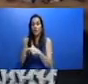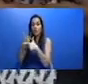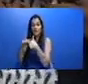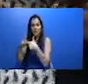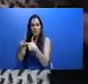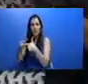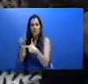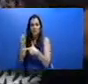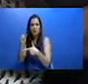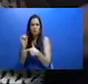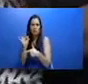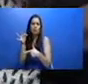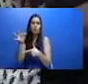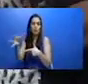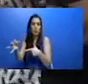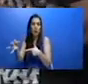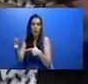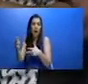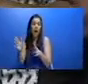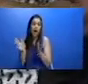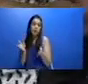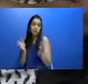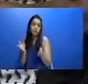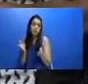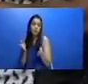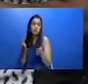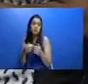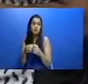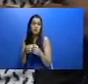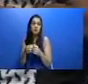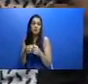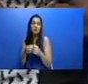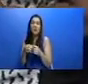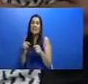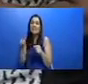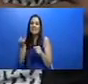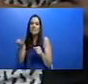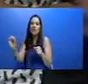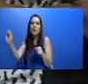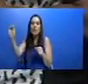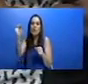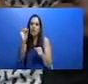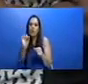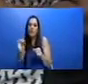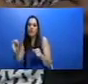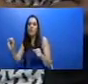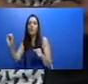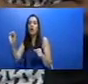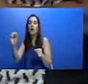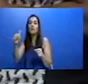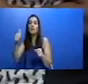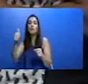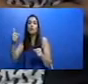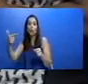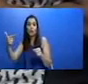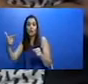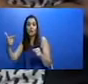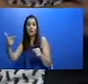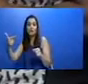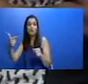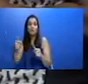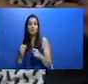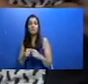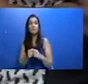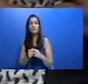divisão. Então, olha lá. Eu vou circular grupinhos de 12, ou seja, dúzias. Então, olha, uma